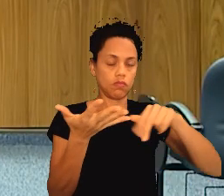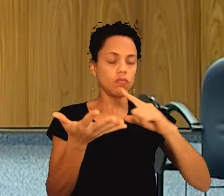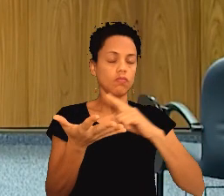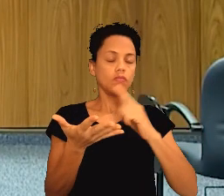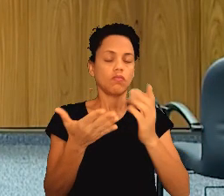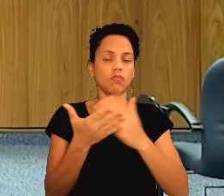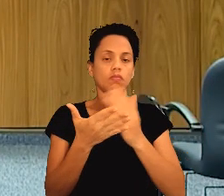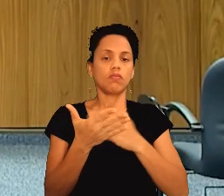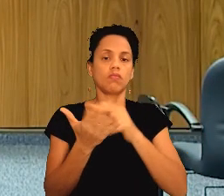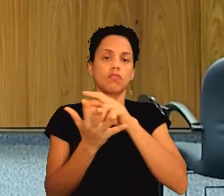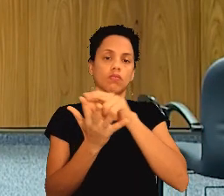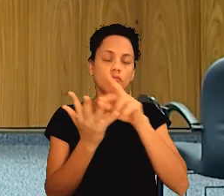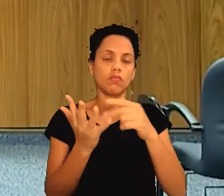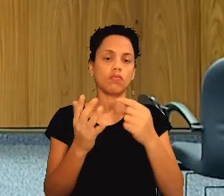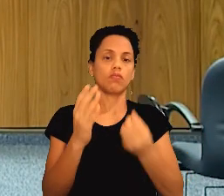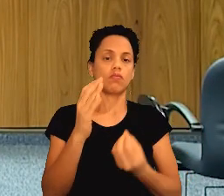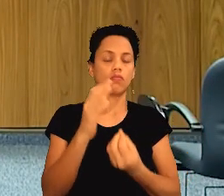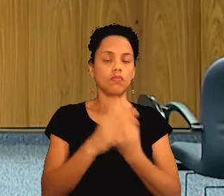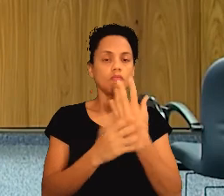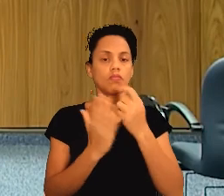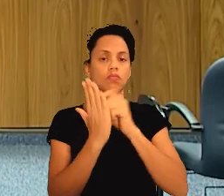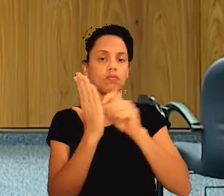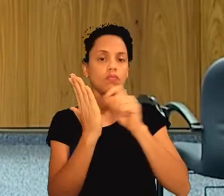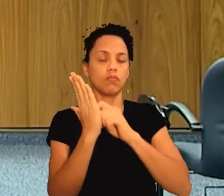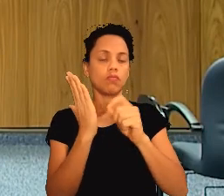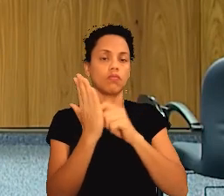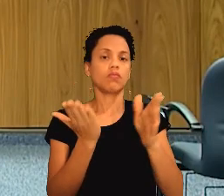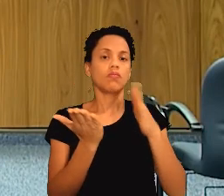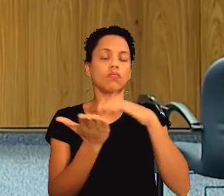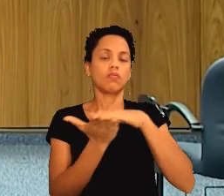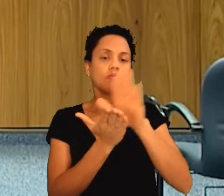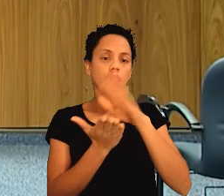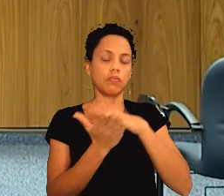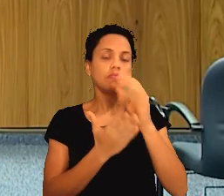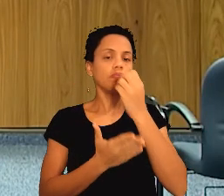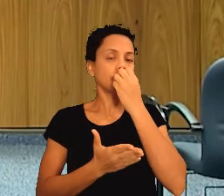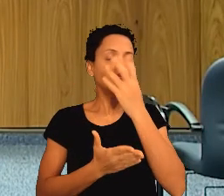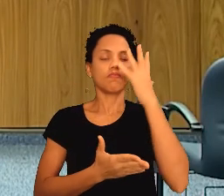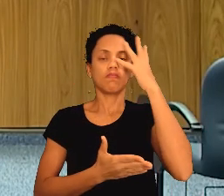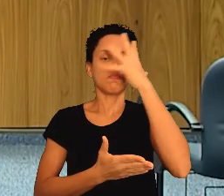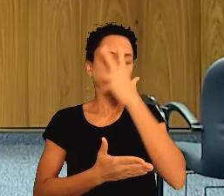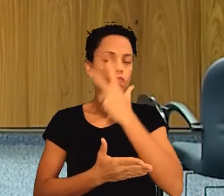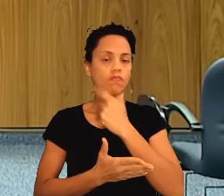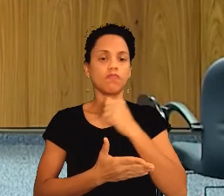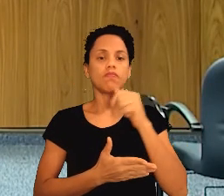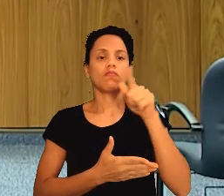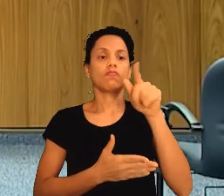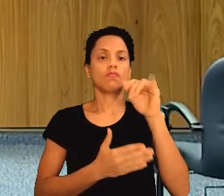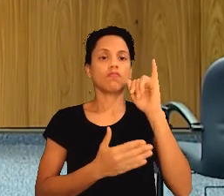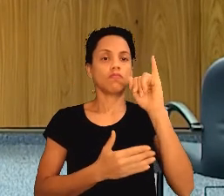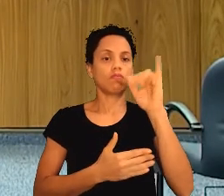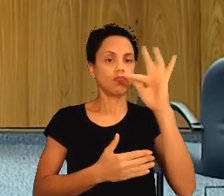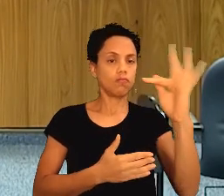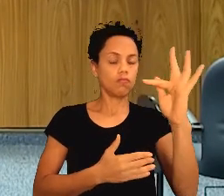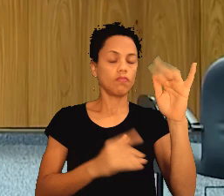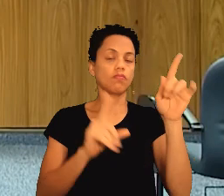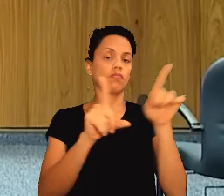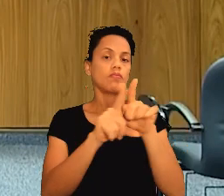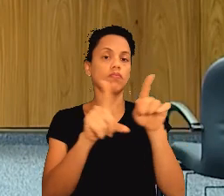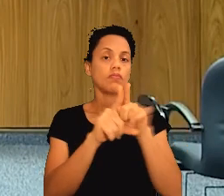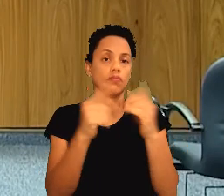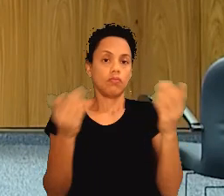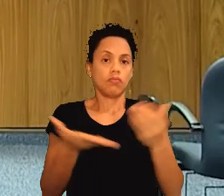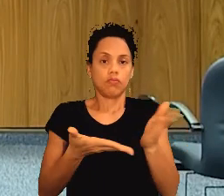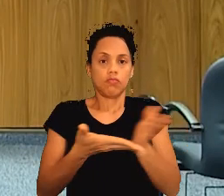livro lindo também, a edição do livro é linda pela COSAC Naif, e agora a